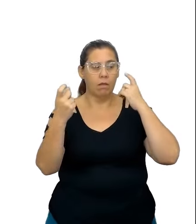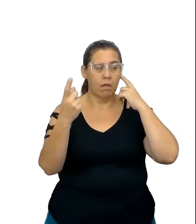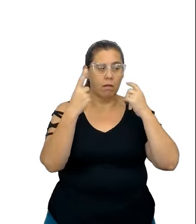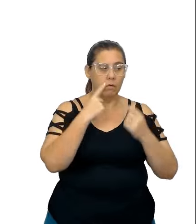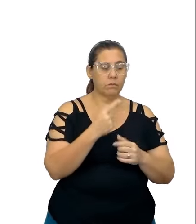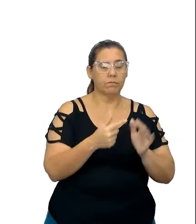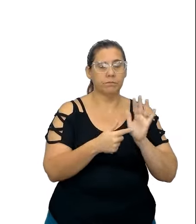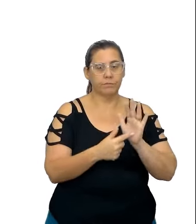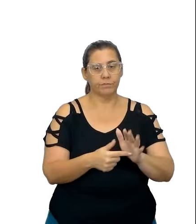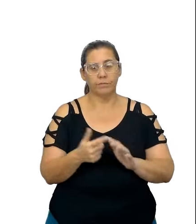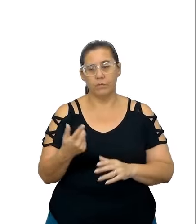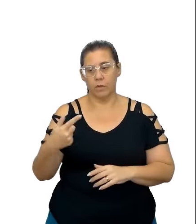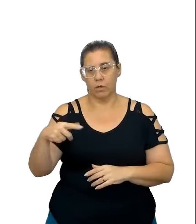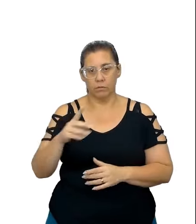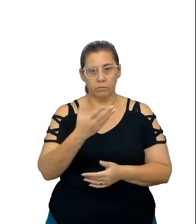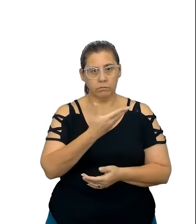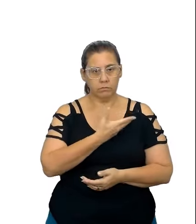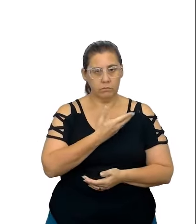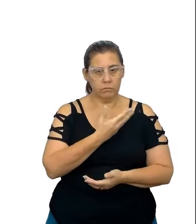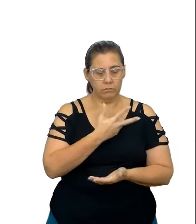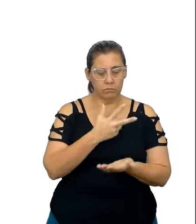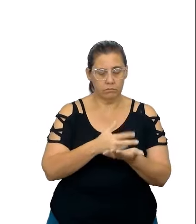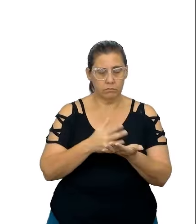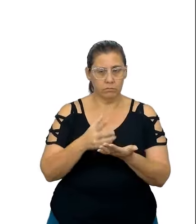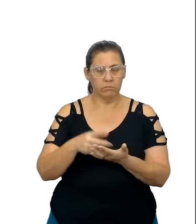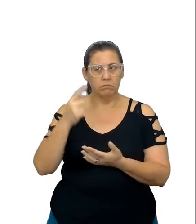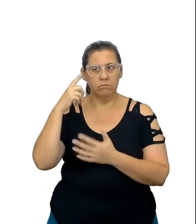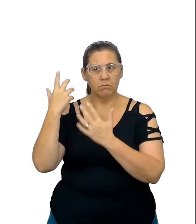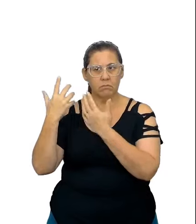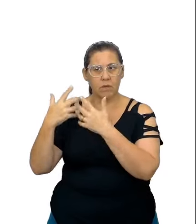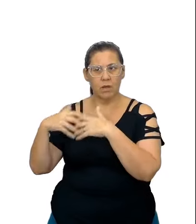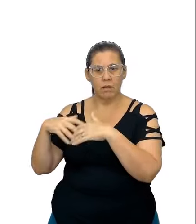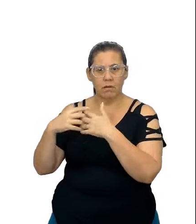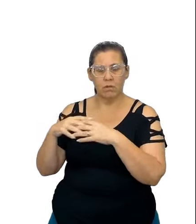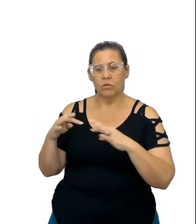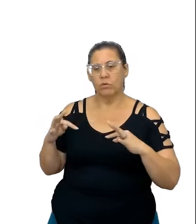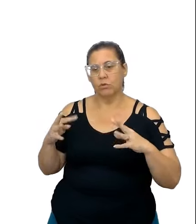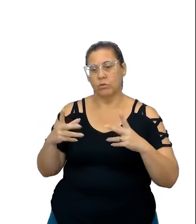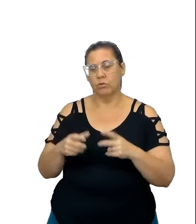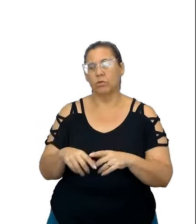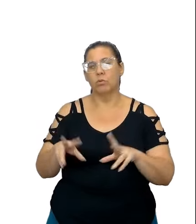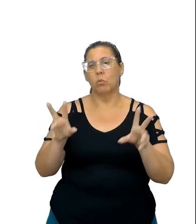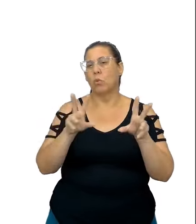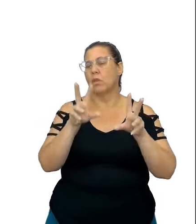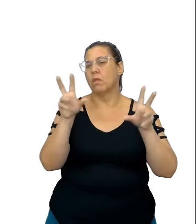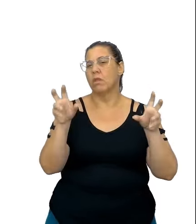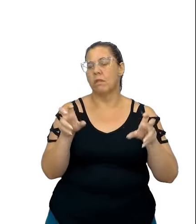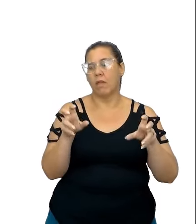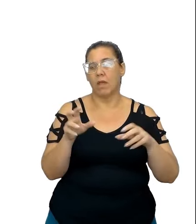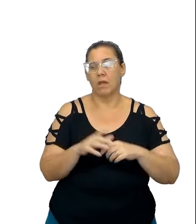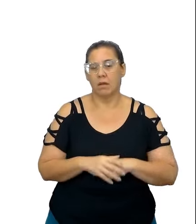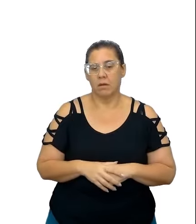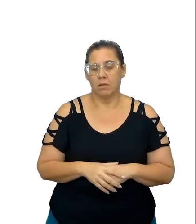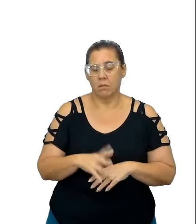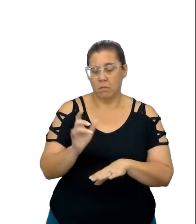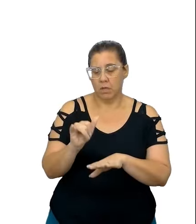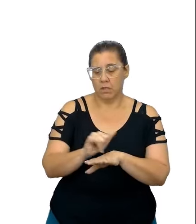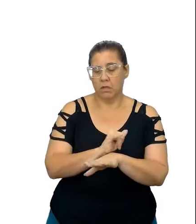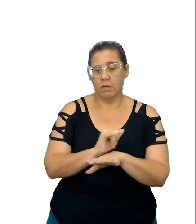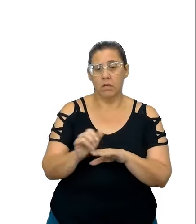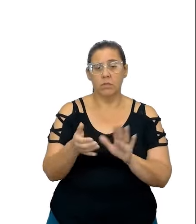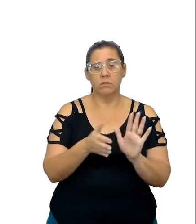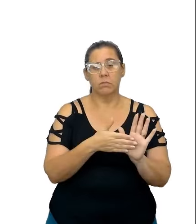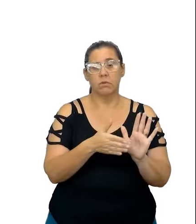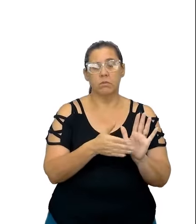com os seus pares, refletir sobre as impressões, sobre o tema central, sobre as estratégias